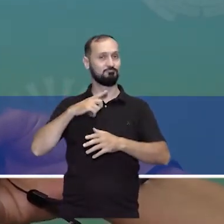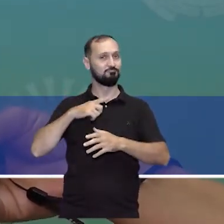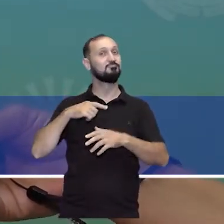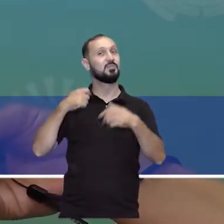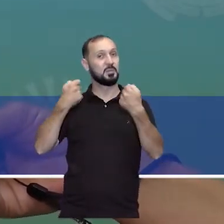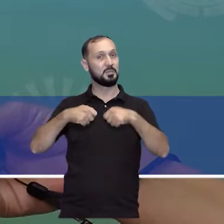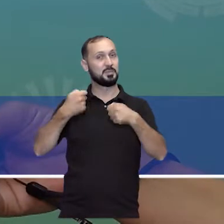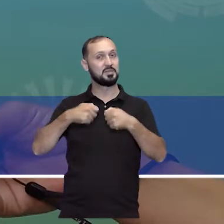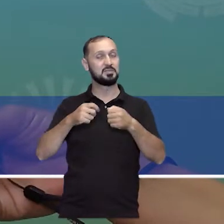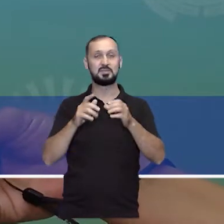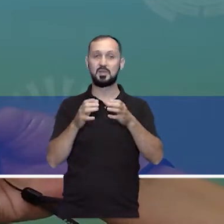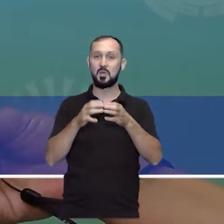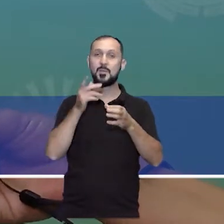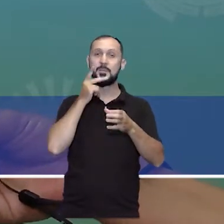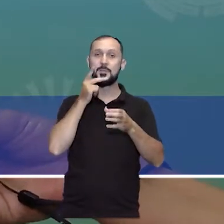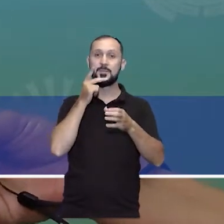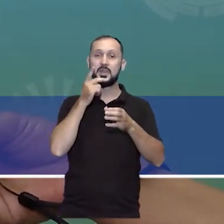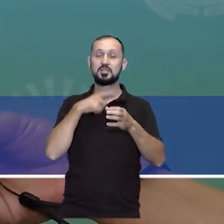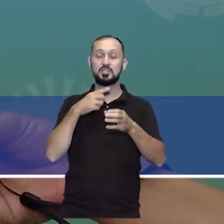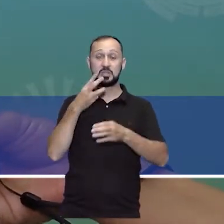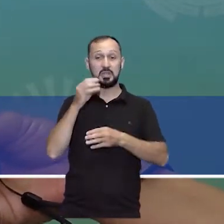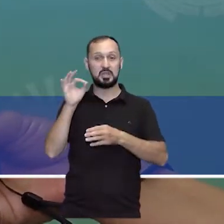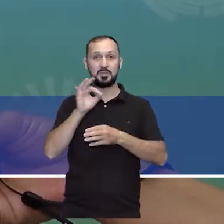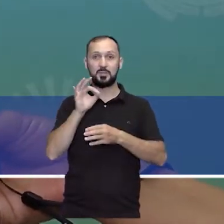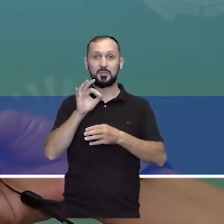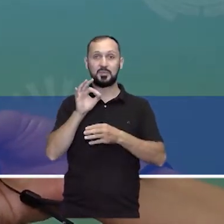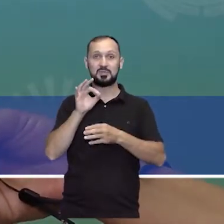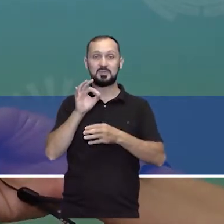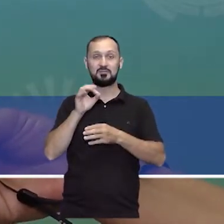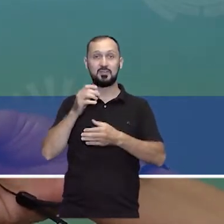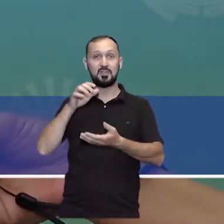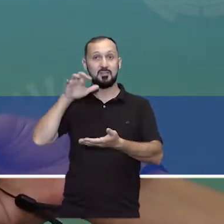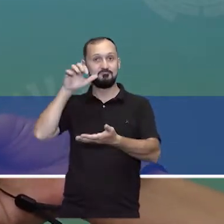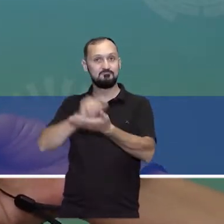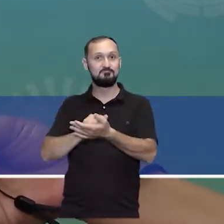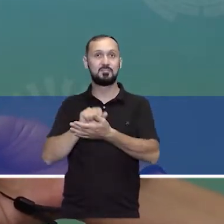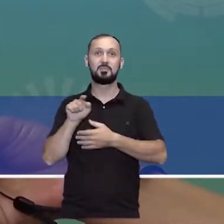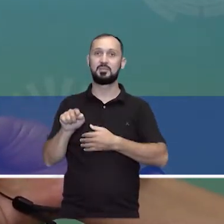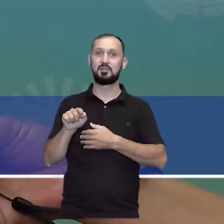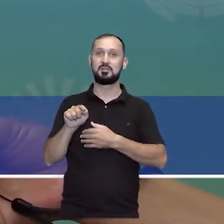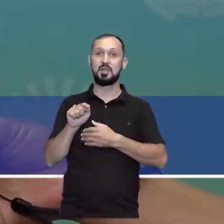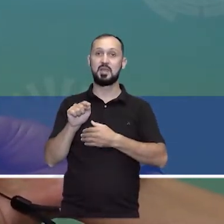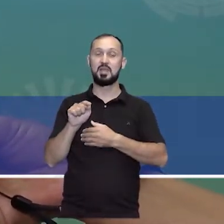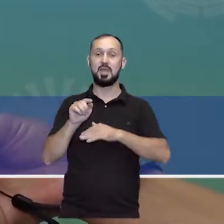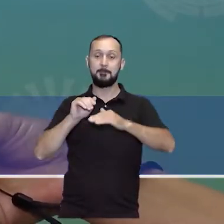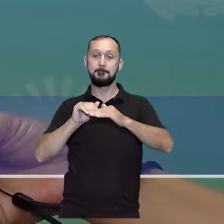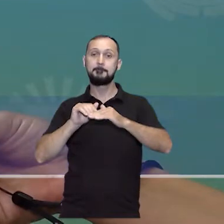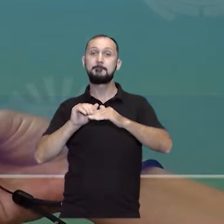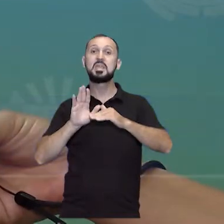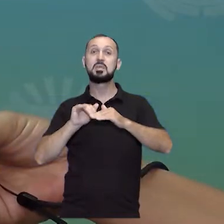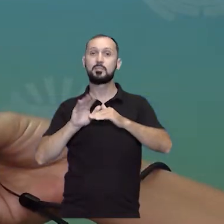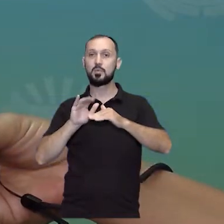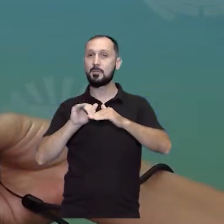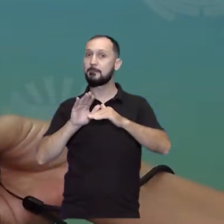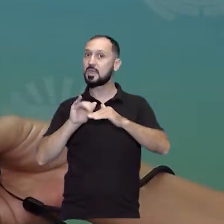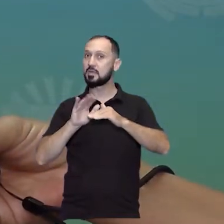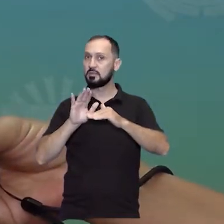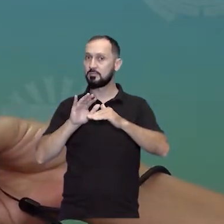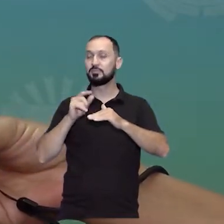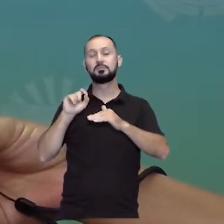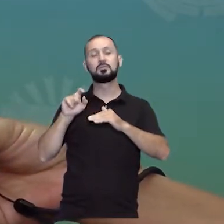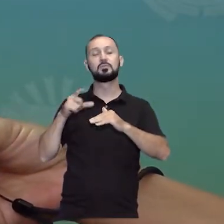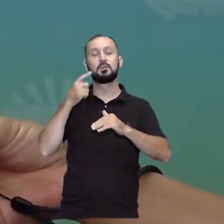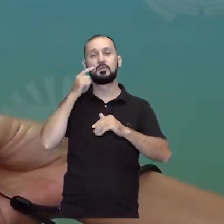sociais, os partidos terão que reservar esse espaço para as mulheres. Na verdade, 30% é a cota mínima e nós teremos aí essa proporção